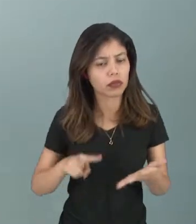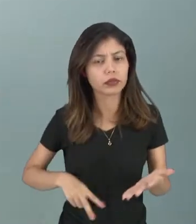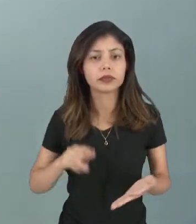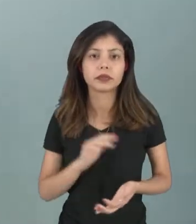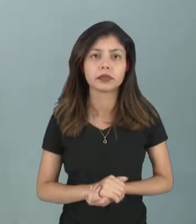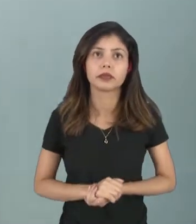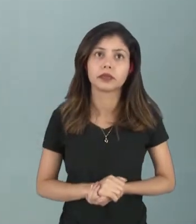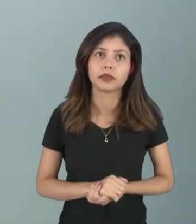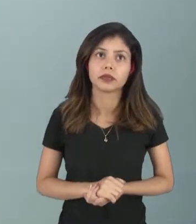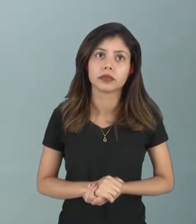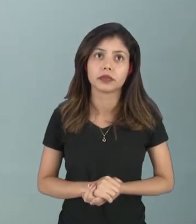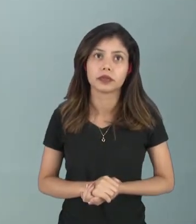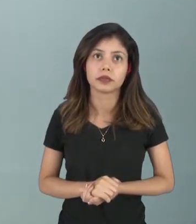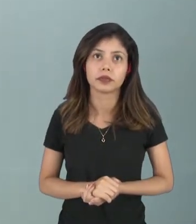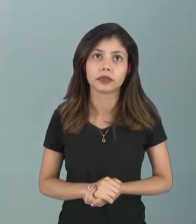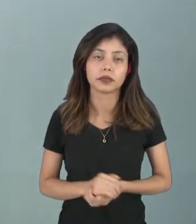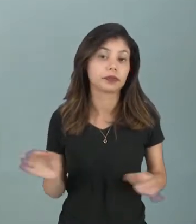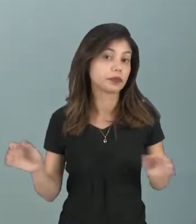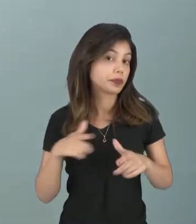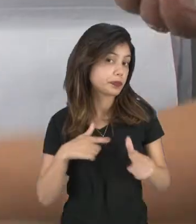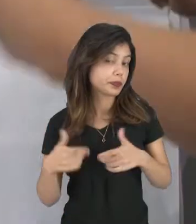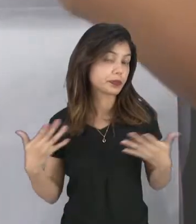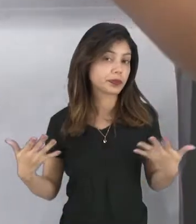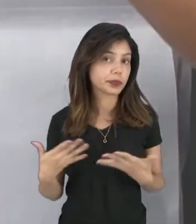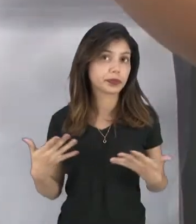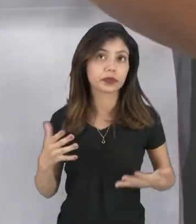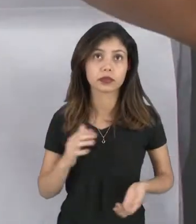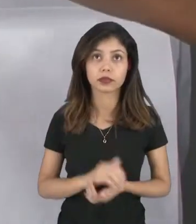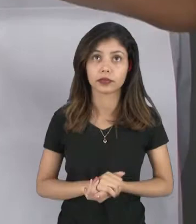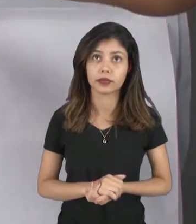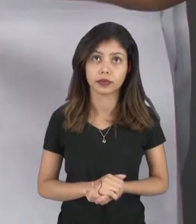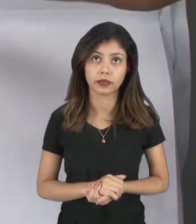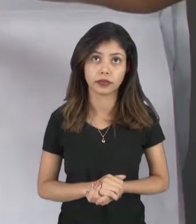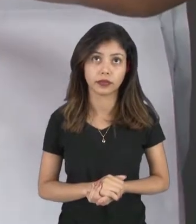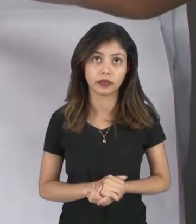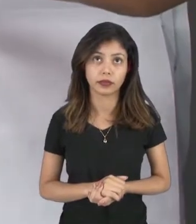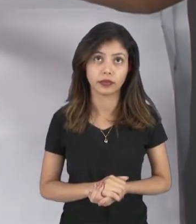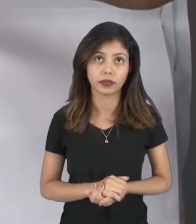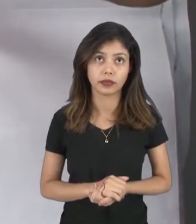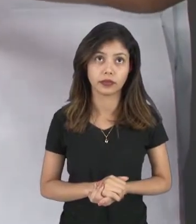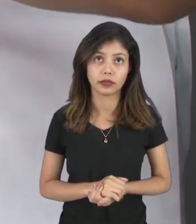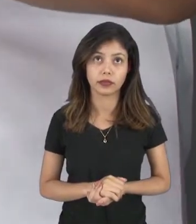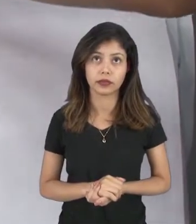ver aí, ó, que é o que nós trabalhamos. Ele é um